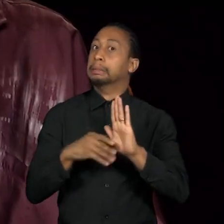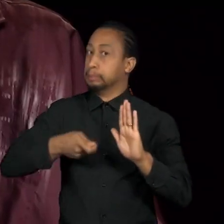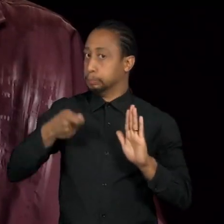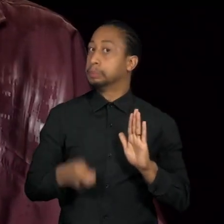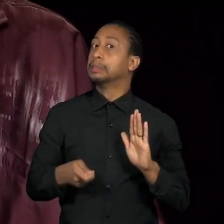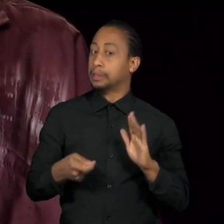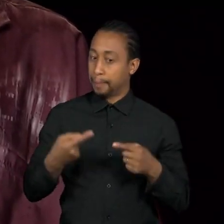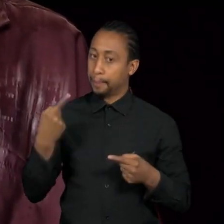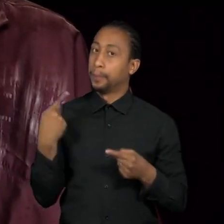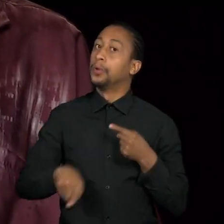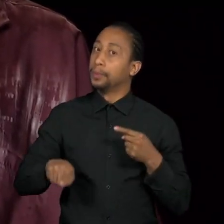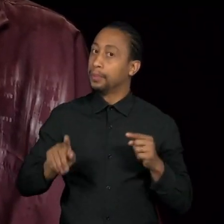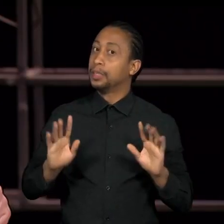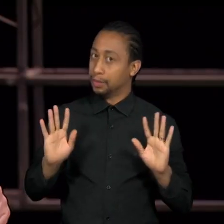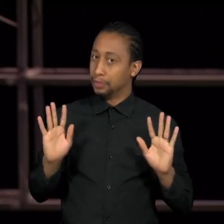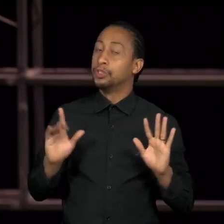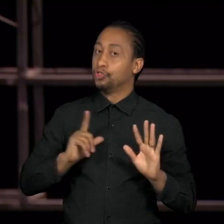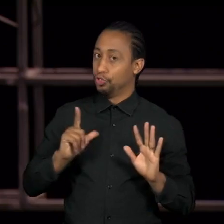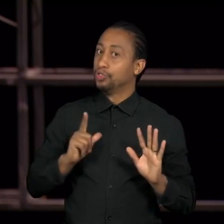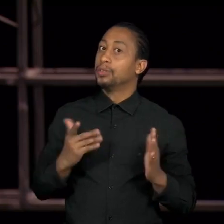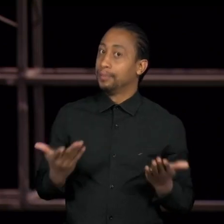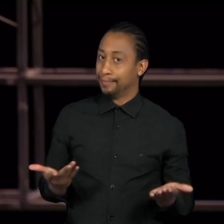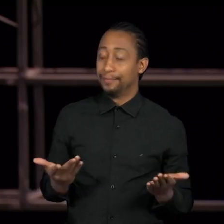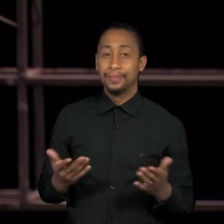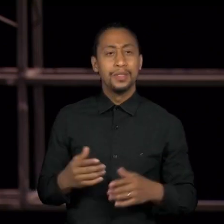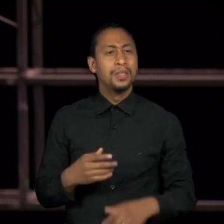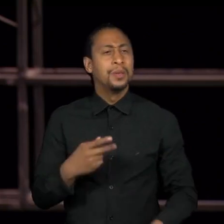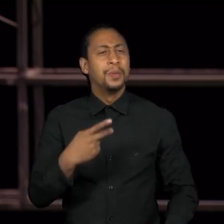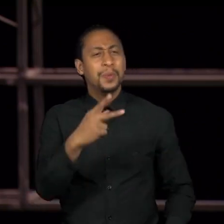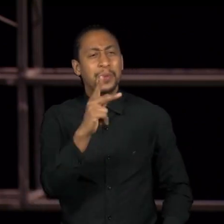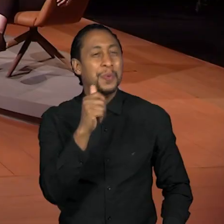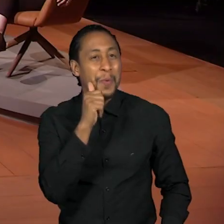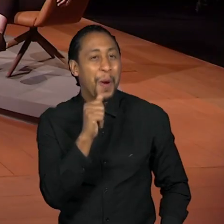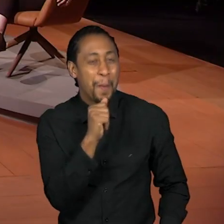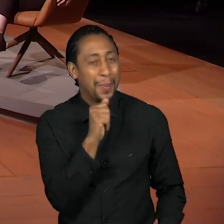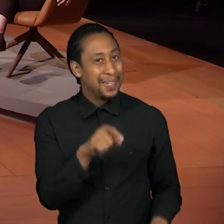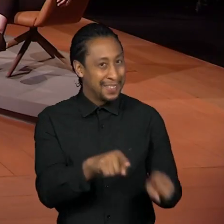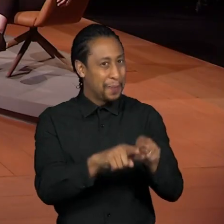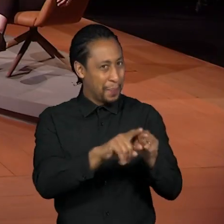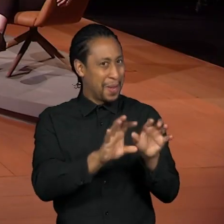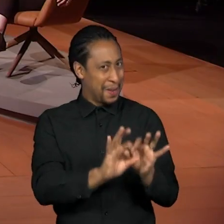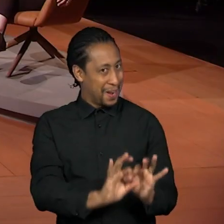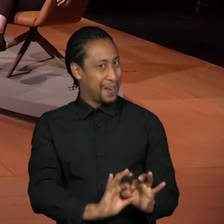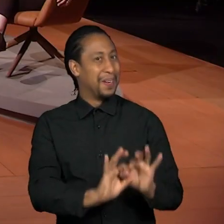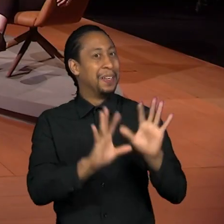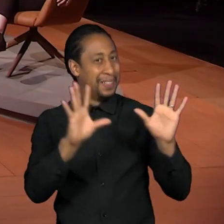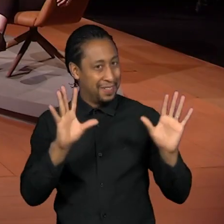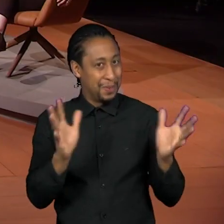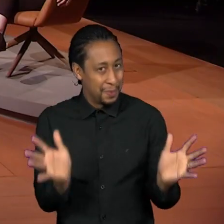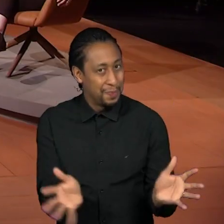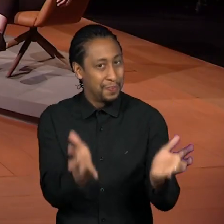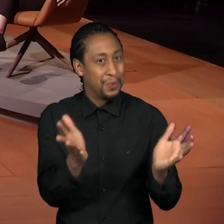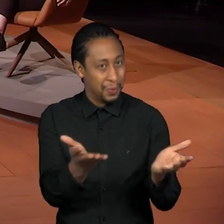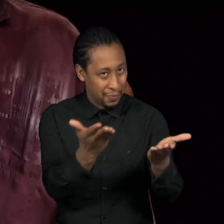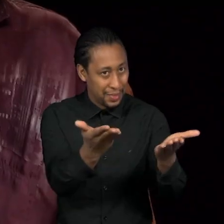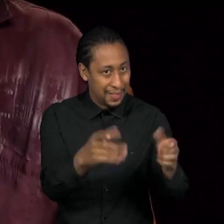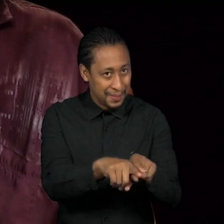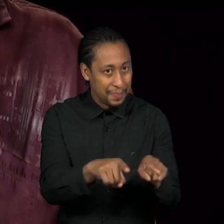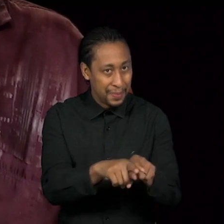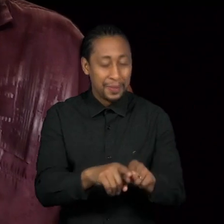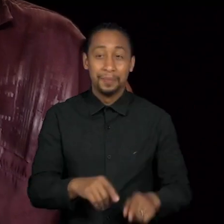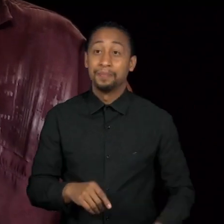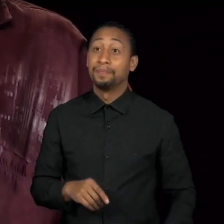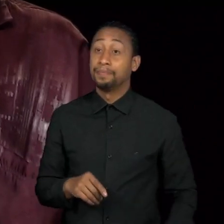maravilhoso, mas muito, muito proibido. Tua mãe também era muito libertária, né? Ela também te inspirou muito. Minha mãe me